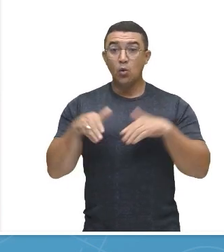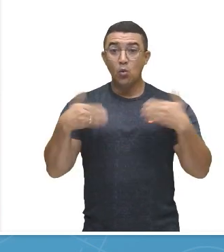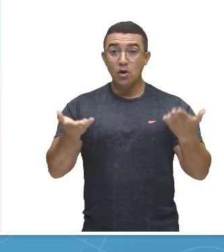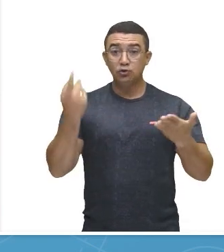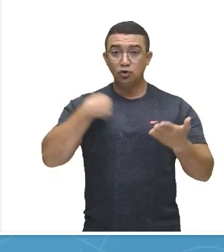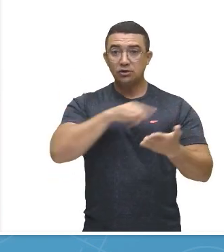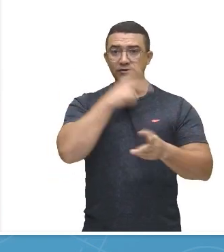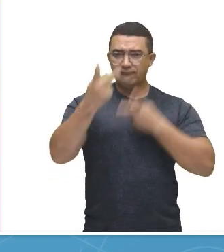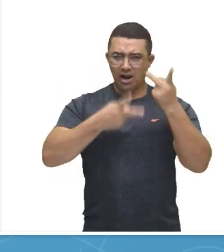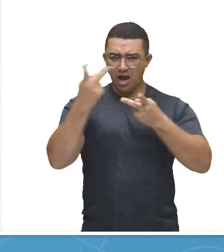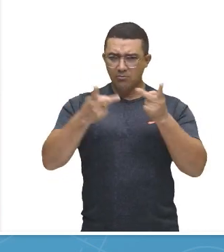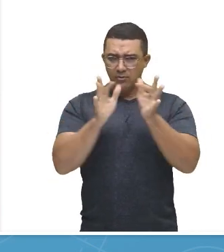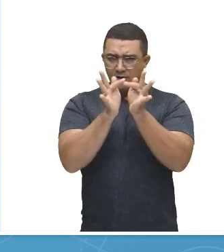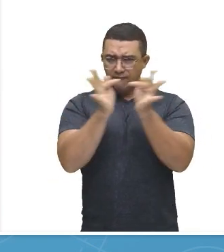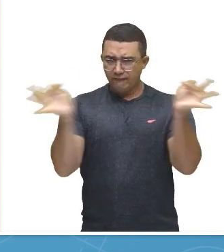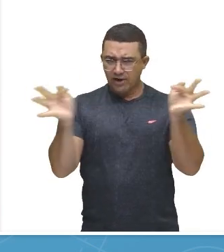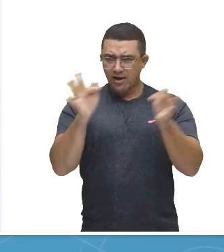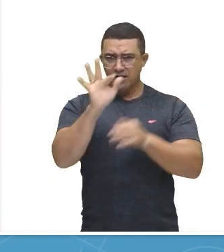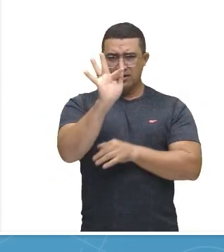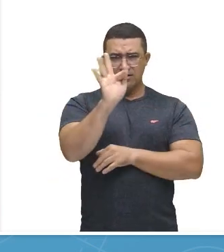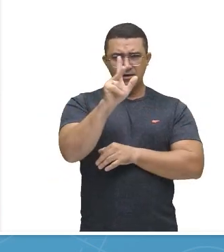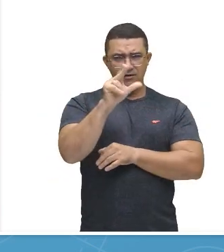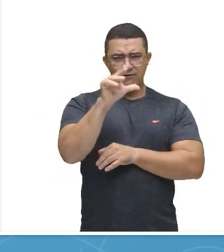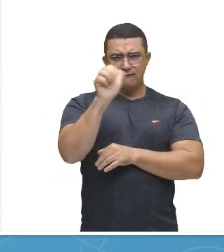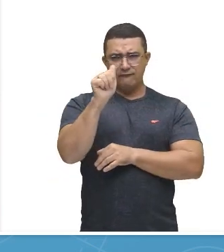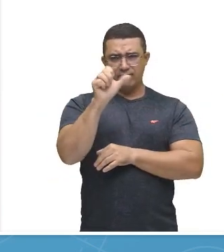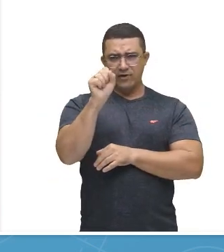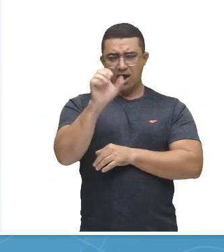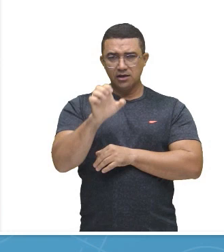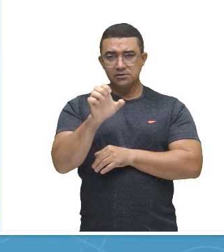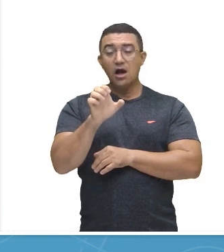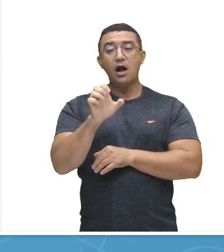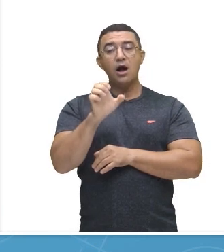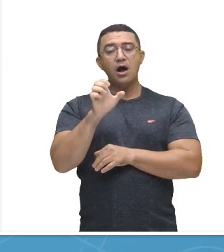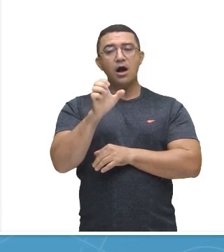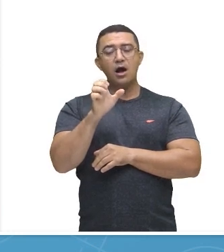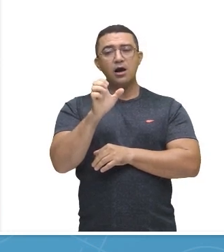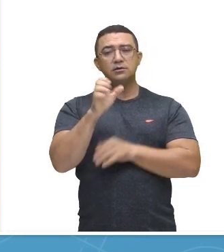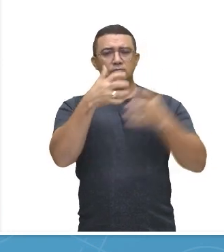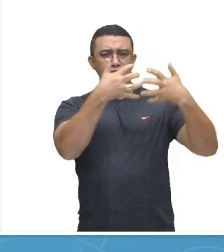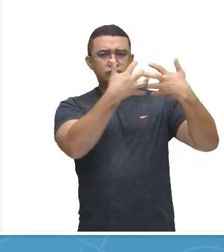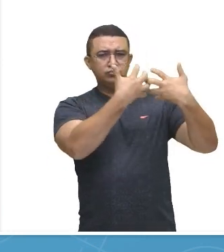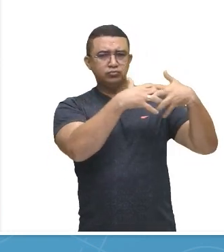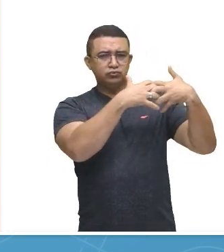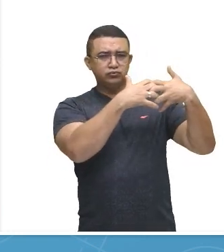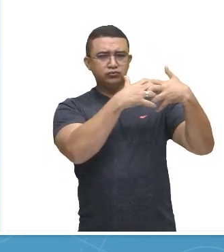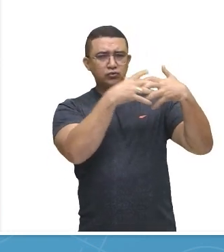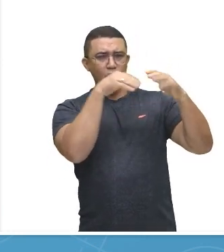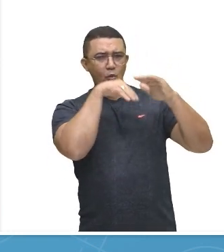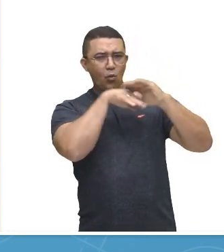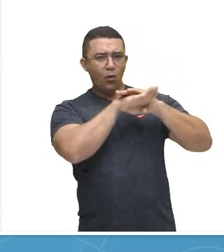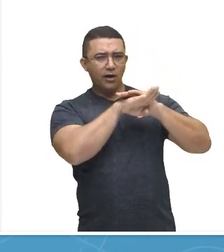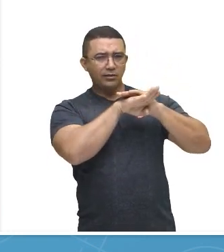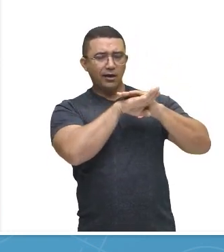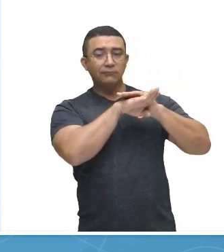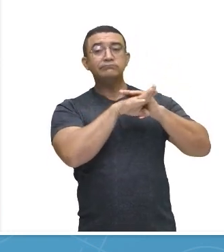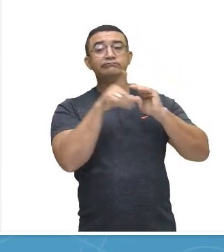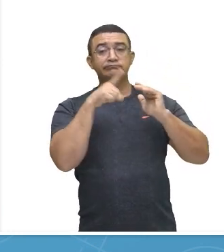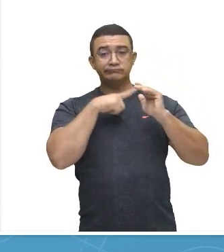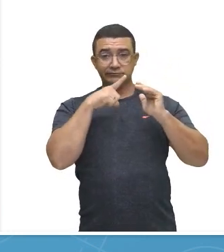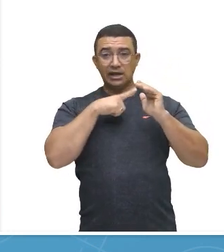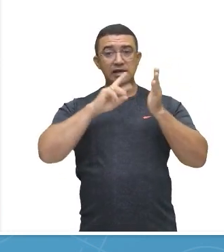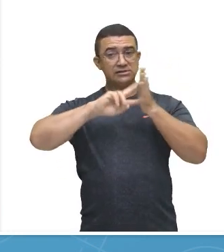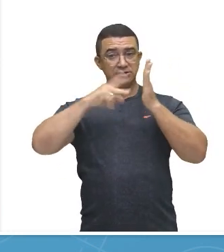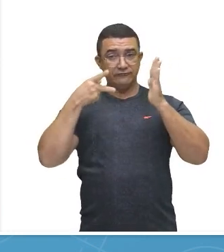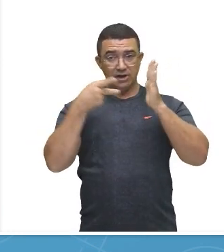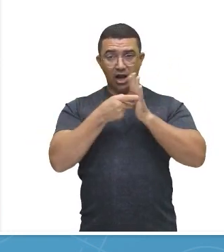falarmos em frase, oração e período, você vai guardar que nós temos um sentido completo, não é verdade? Então você lembra que frase